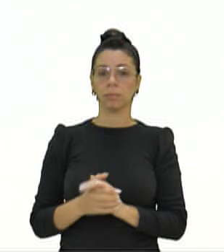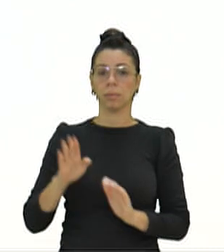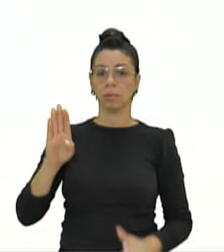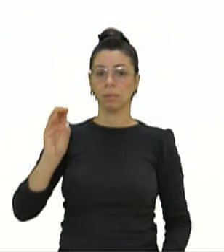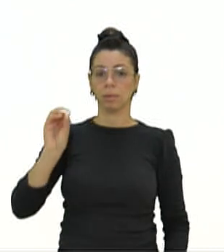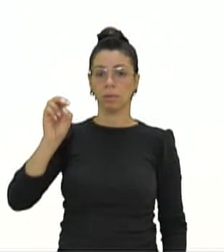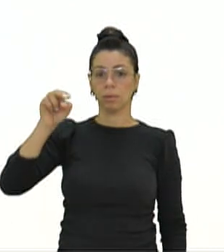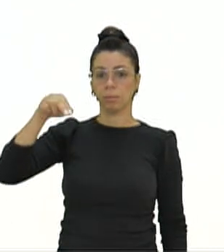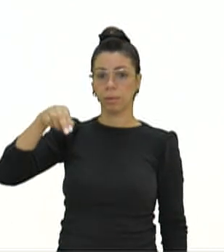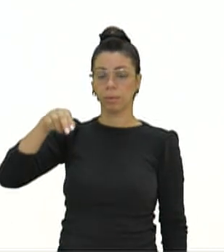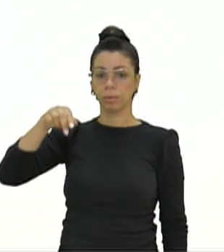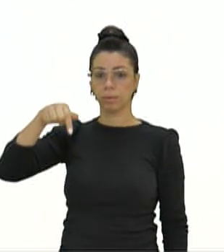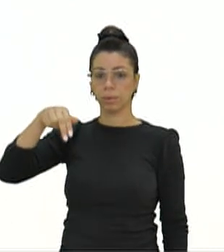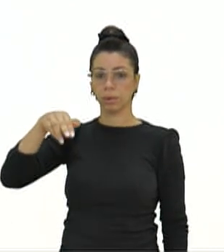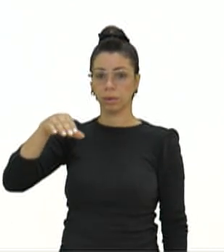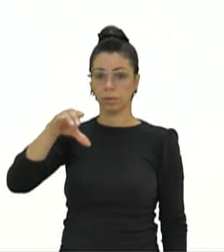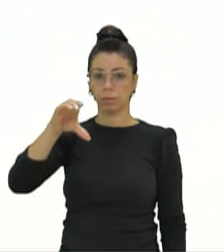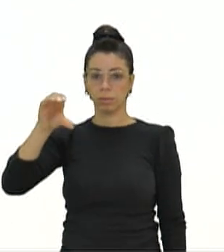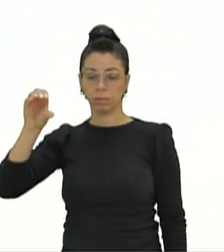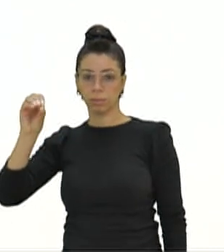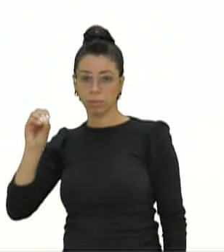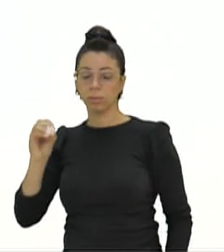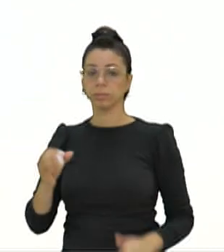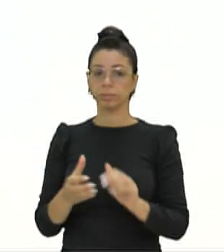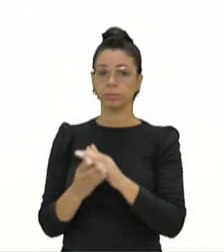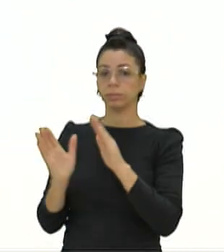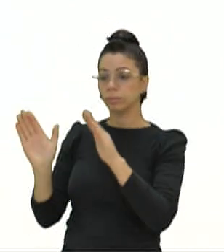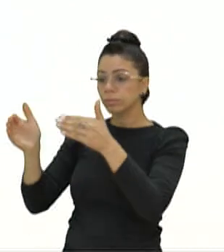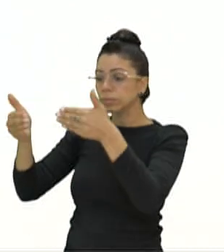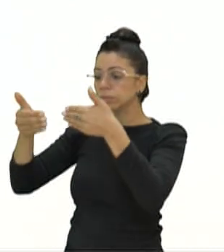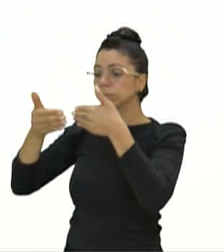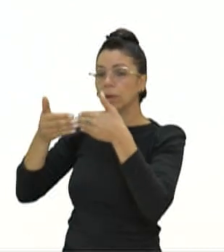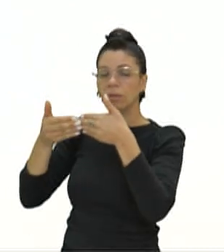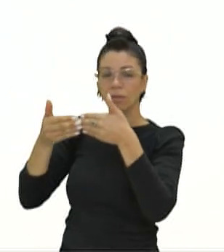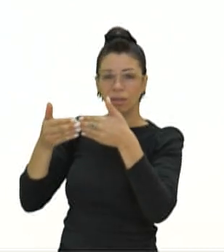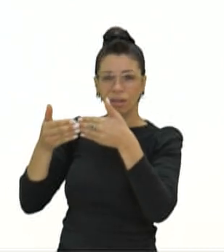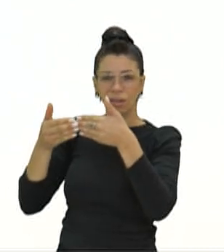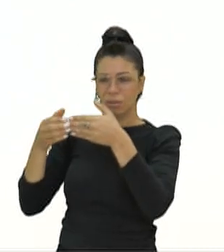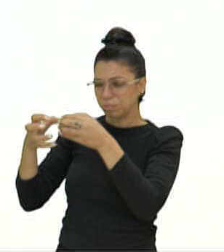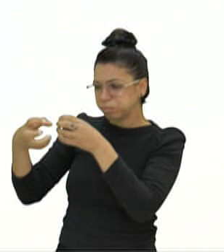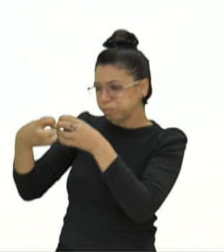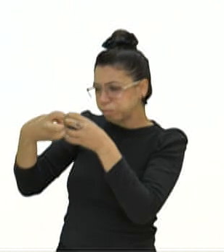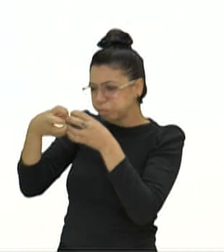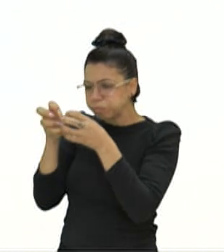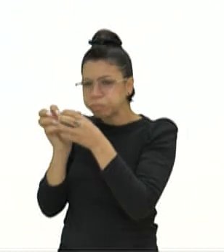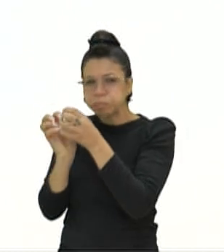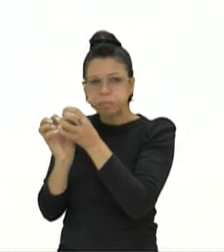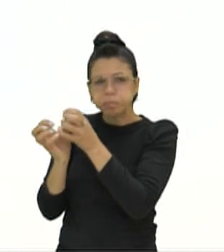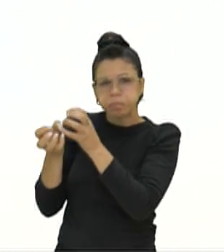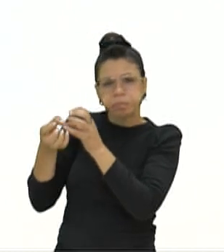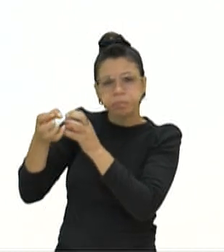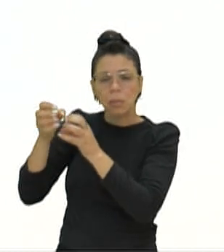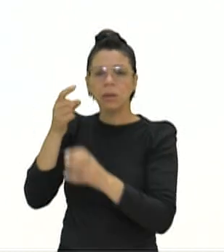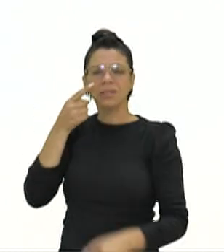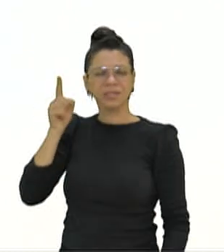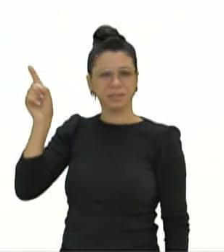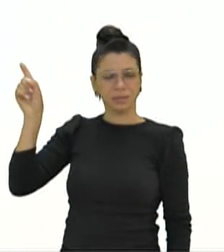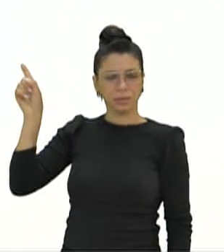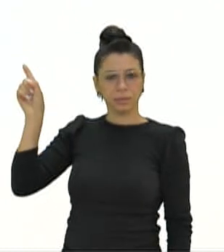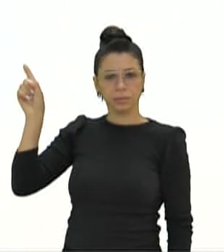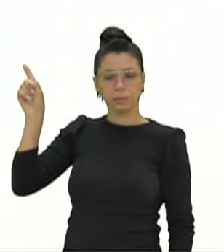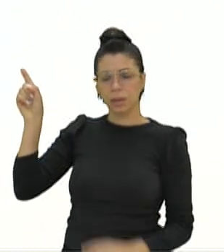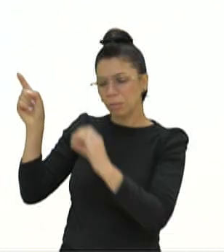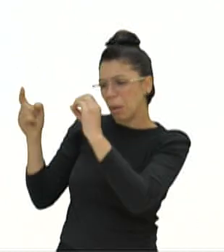a asma. Então, olha só um bronquíolo aqui de uma pessoa asmática, todo inflamado. Olha como tá estreito